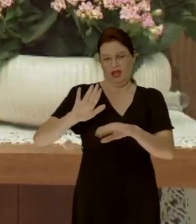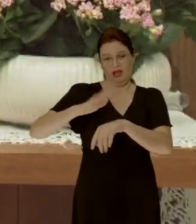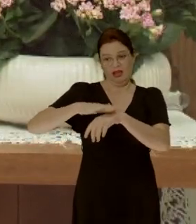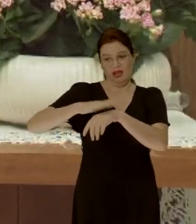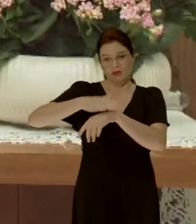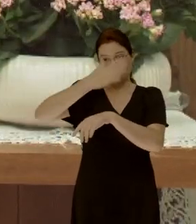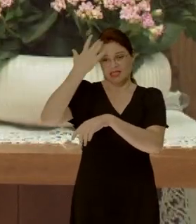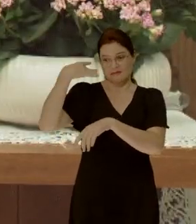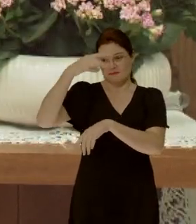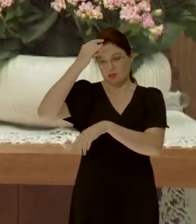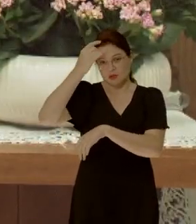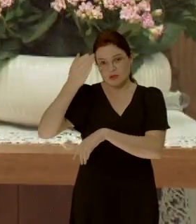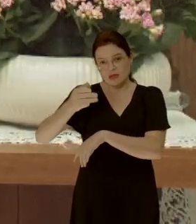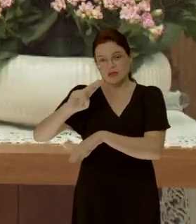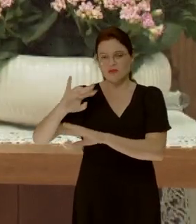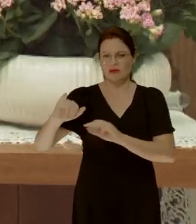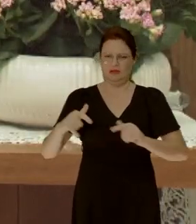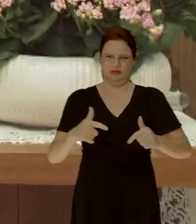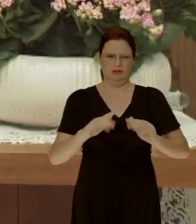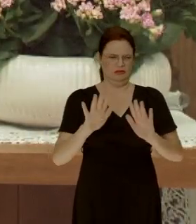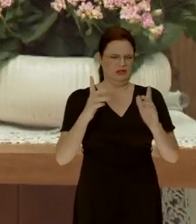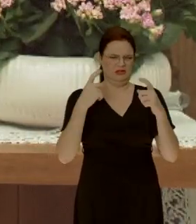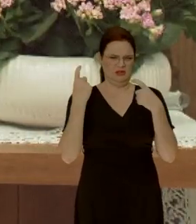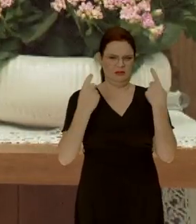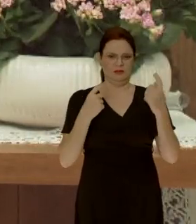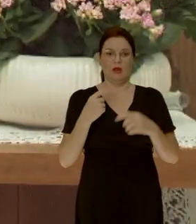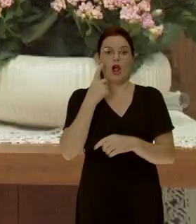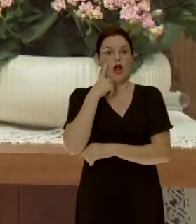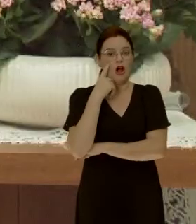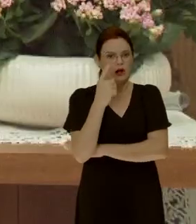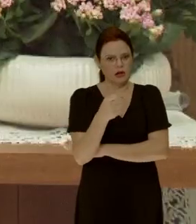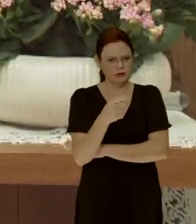Espírito Santo. Você, olha, seu noia,